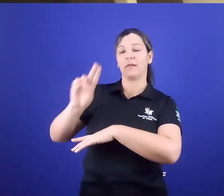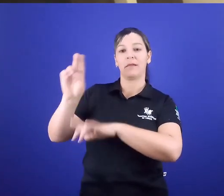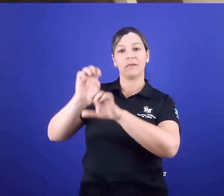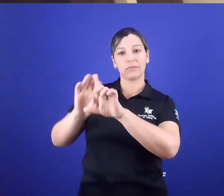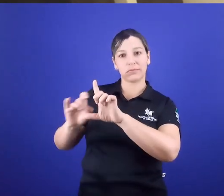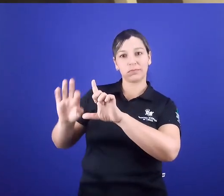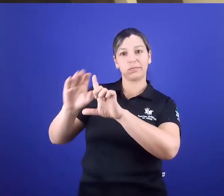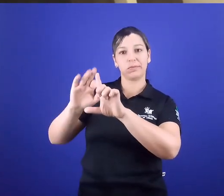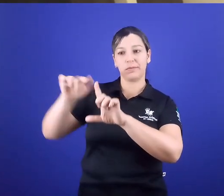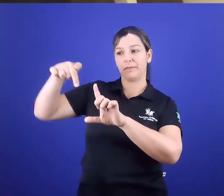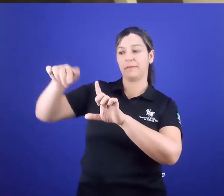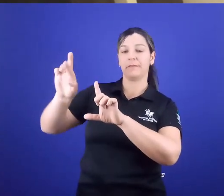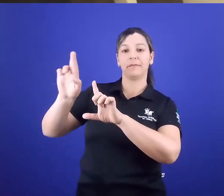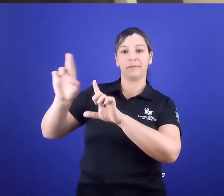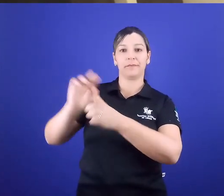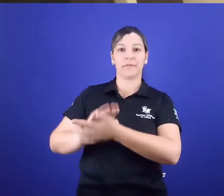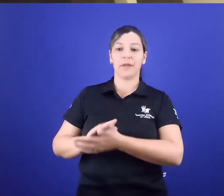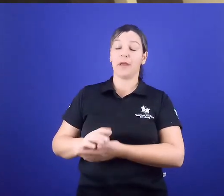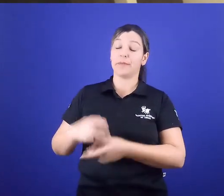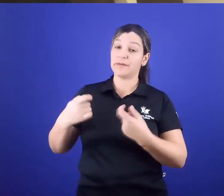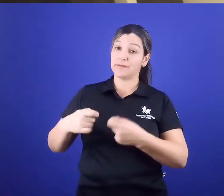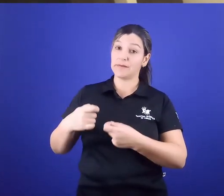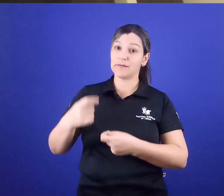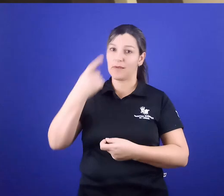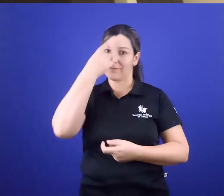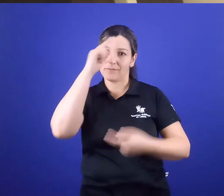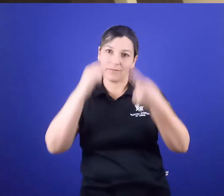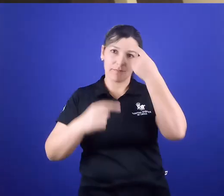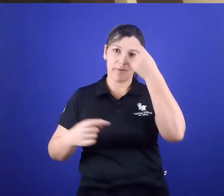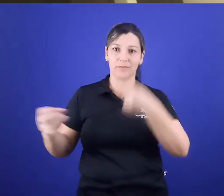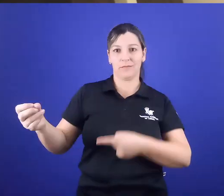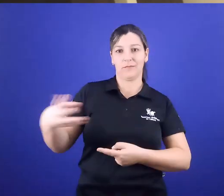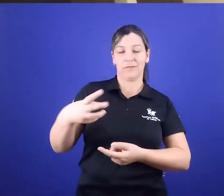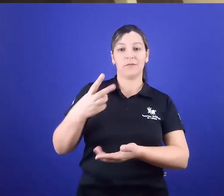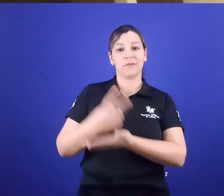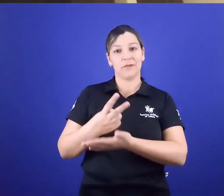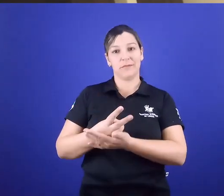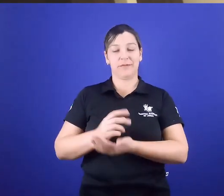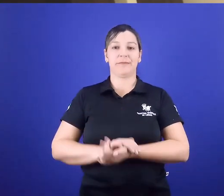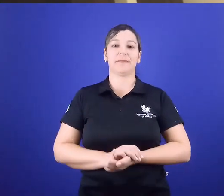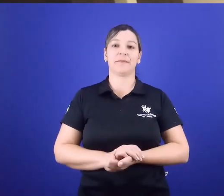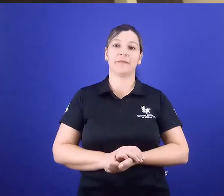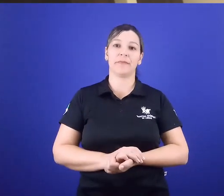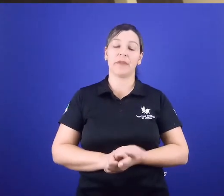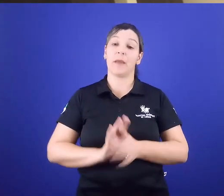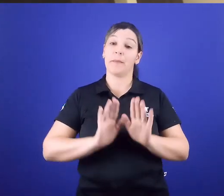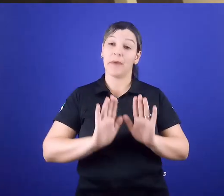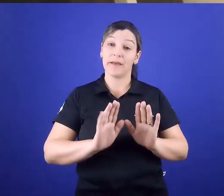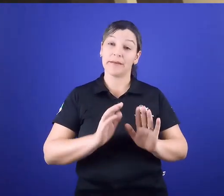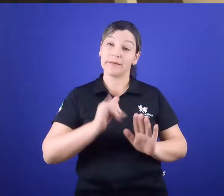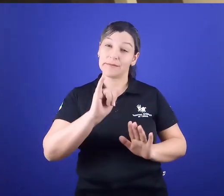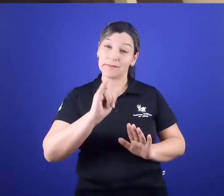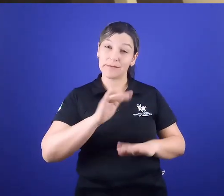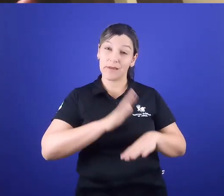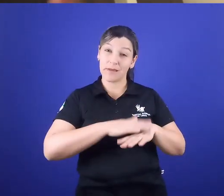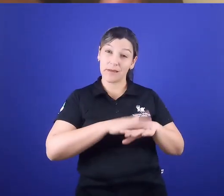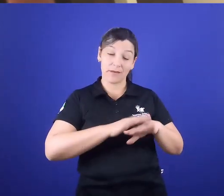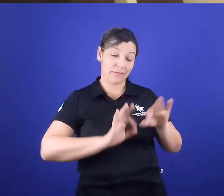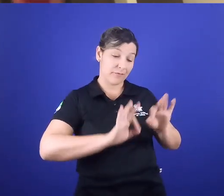é interessante, é diferente. Sempre inovar. Se for fazer ele escrito, muito cuidado com questão